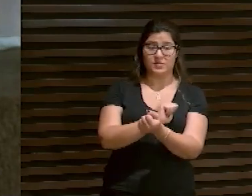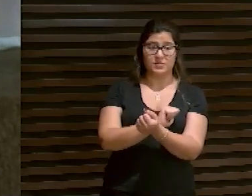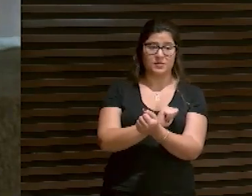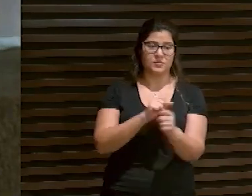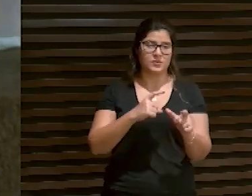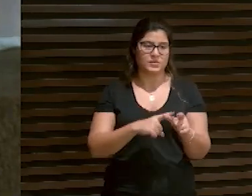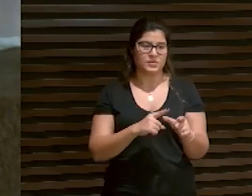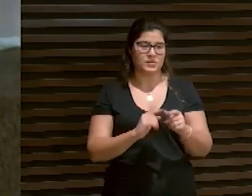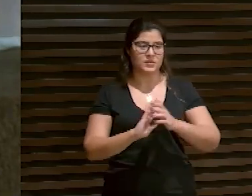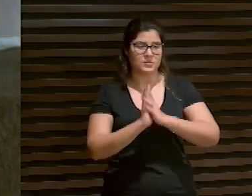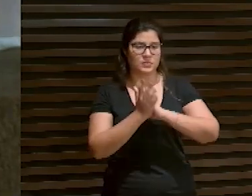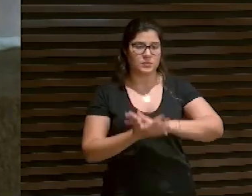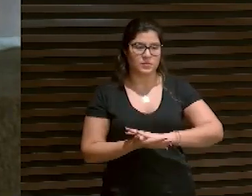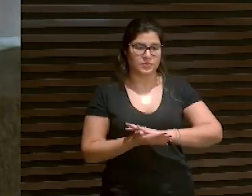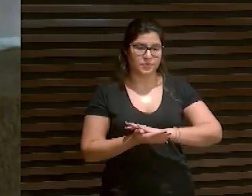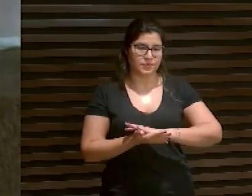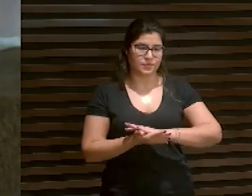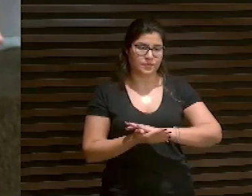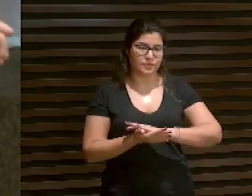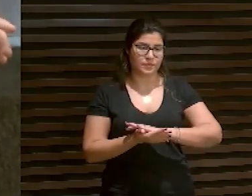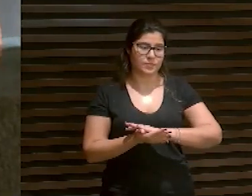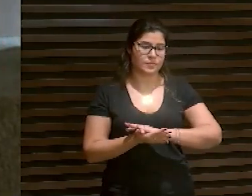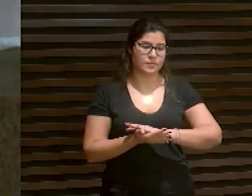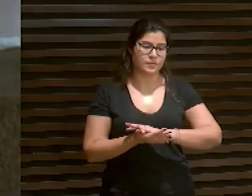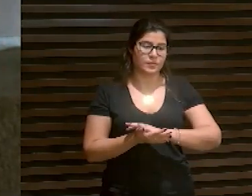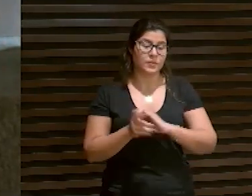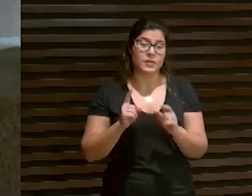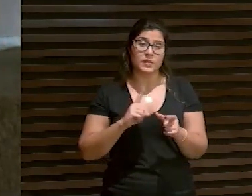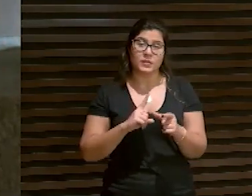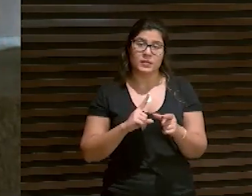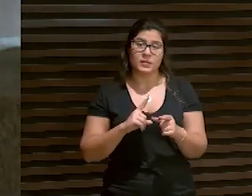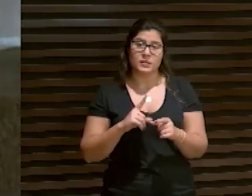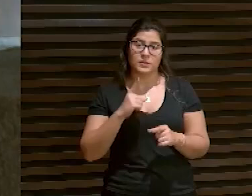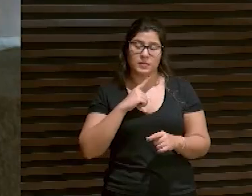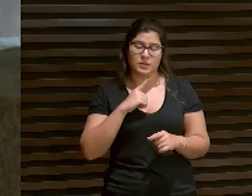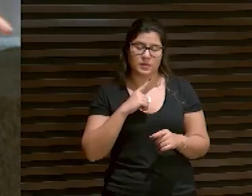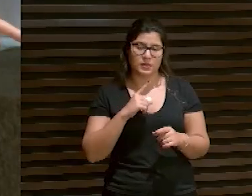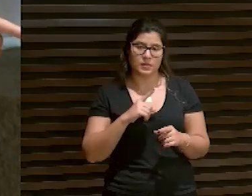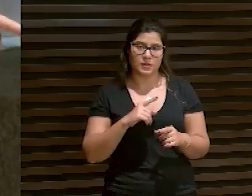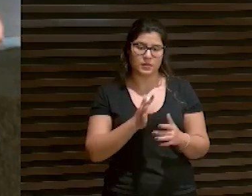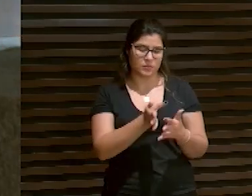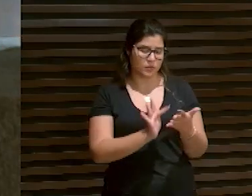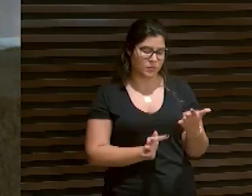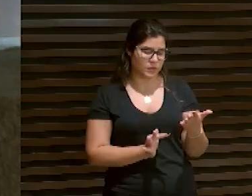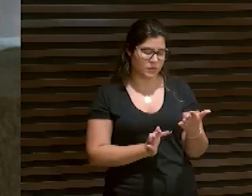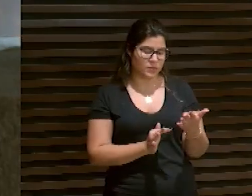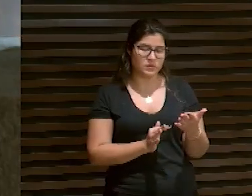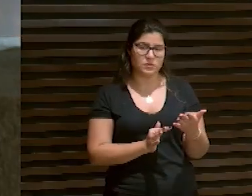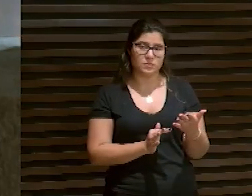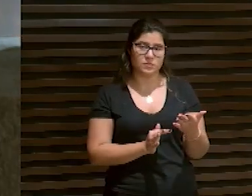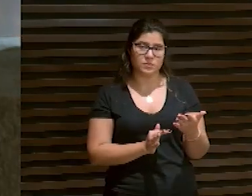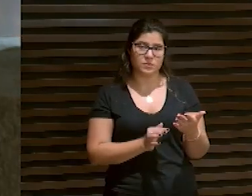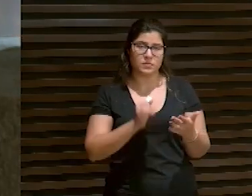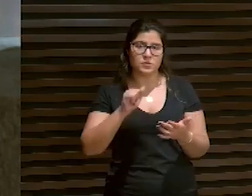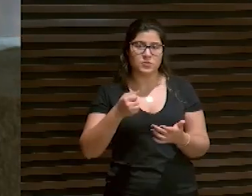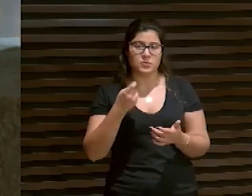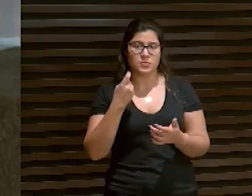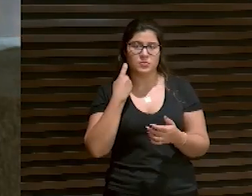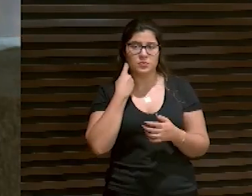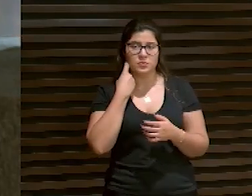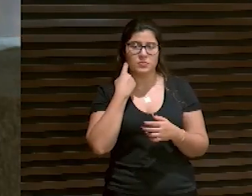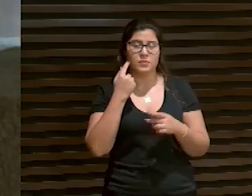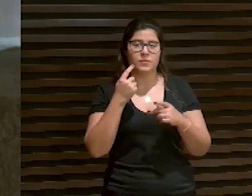ser destruída. Tem um outro texto na palavra de Deus que menciona Jonas, em que fala que Jonas